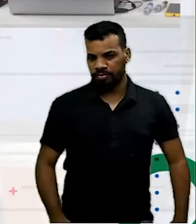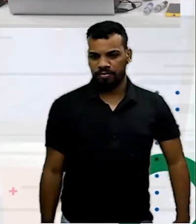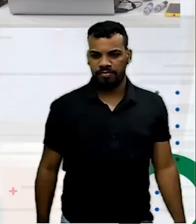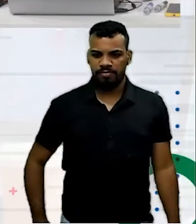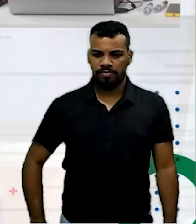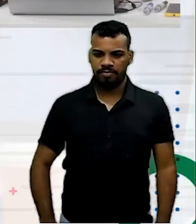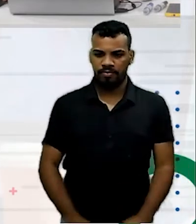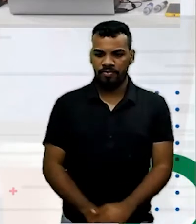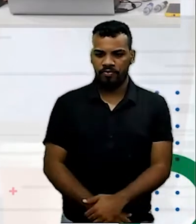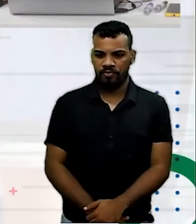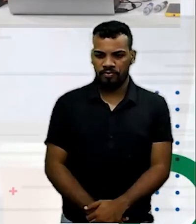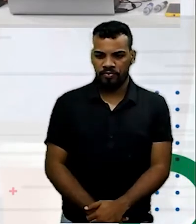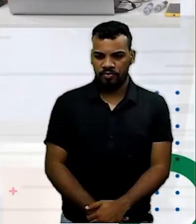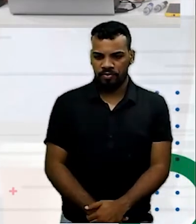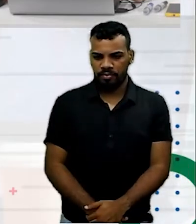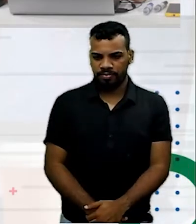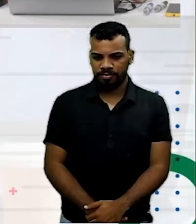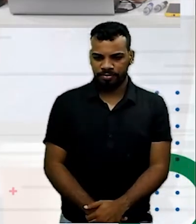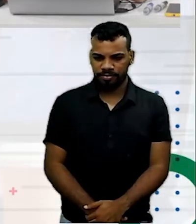Vamos lá.